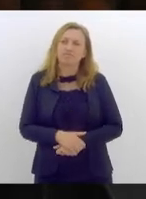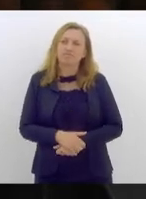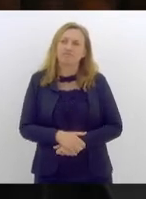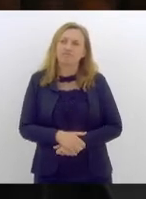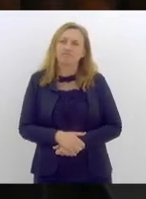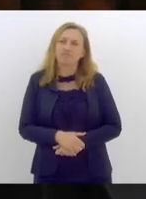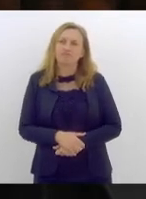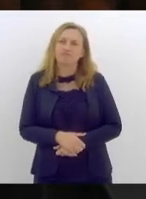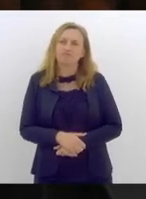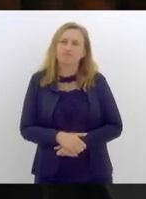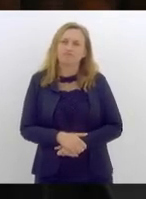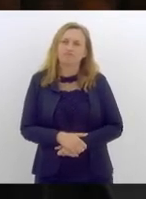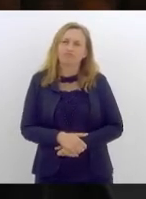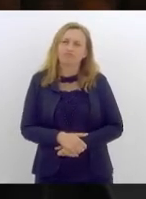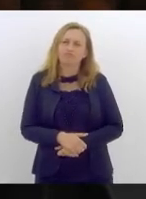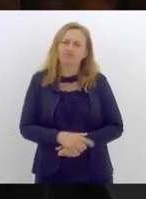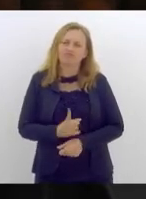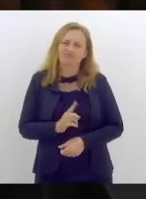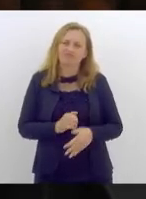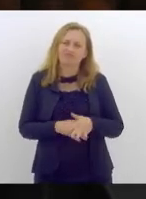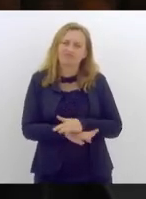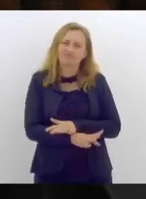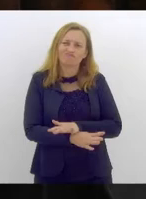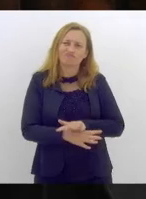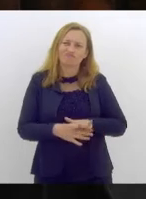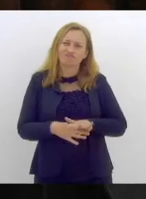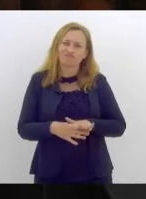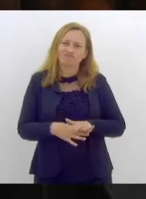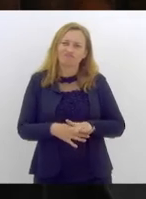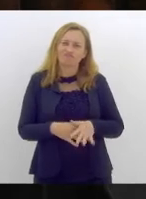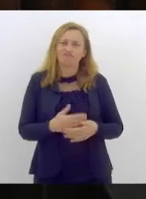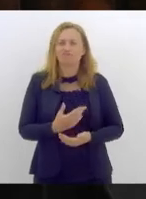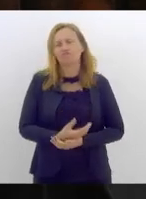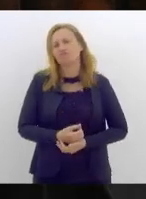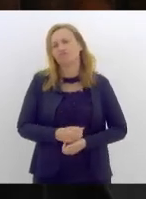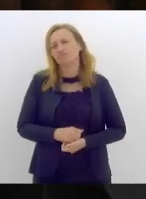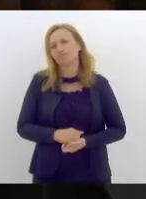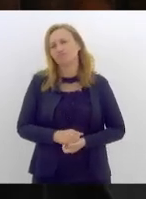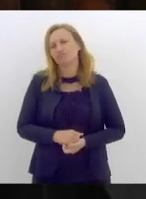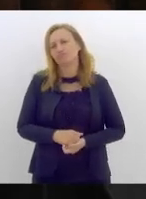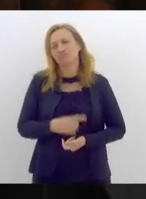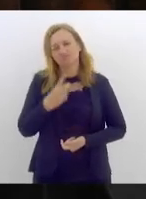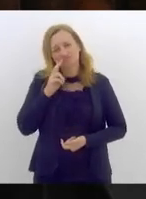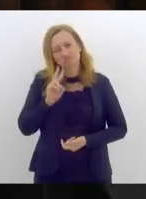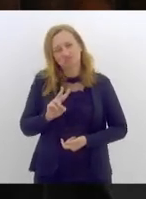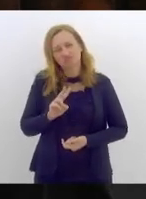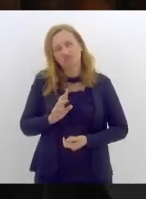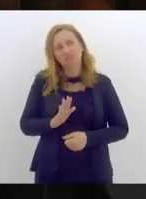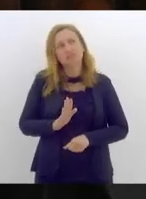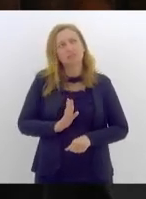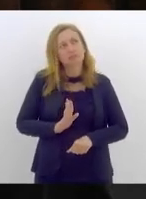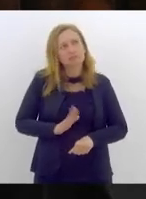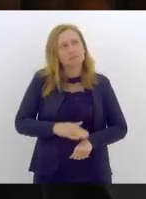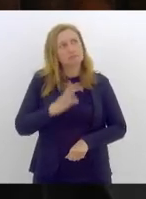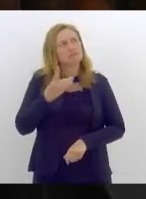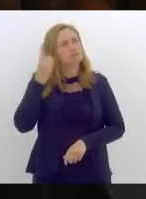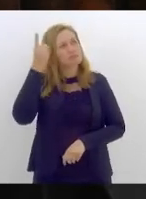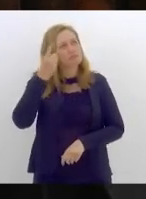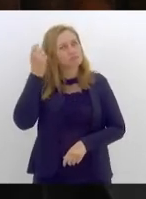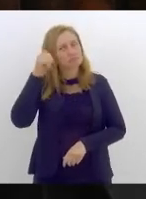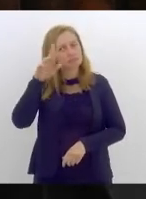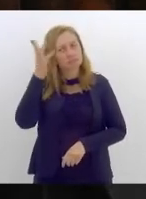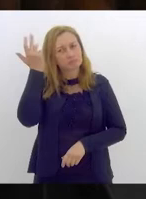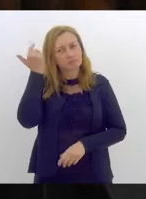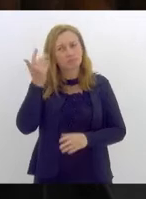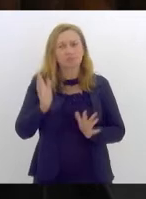que nós não estamos acostumados a conviver e por mais Deputado Eliomar